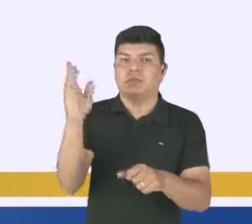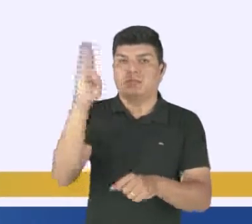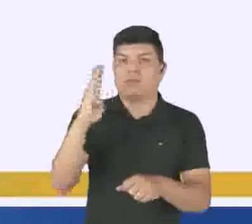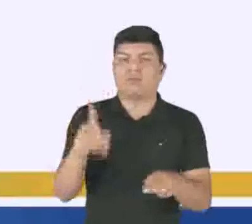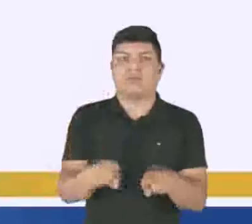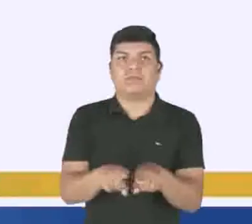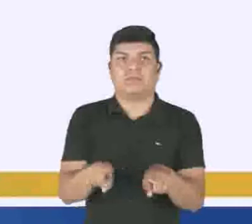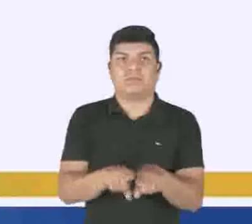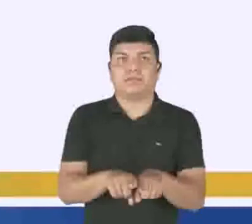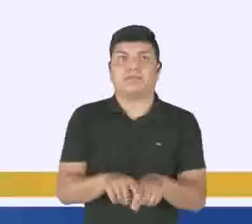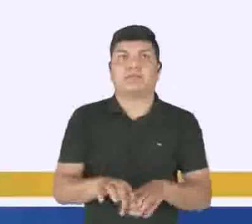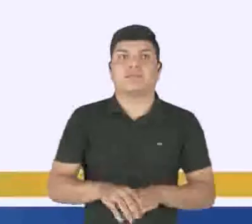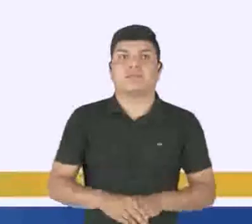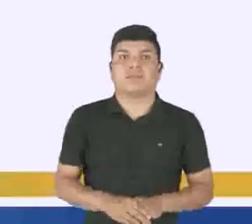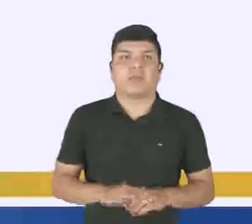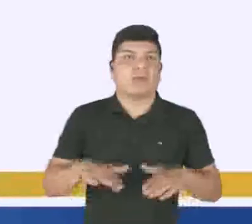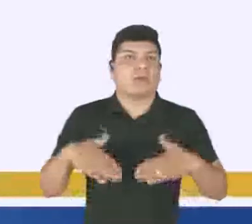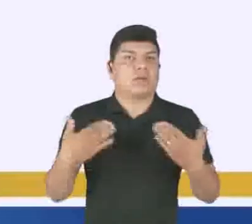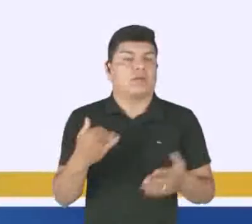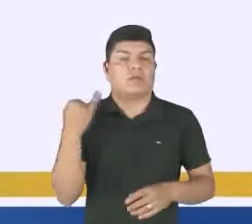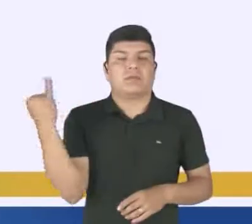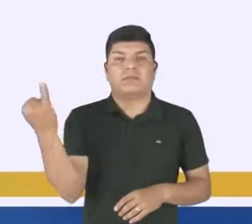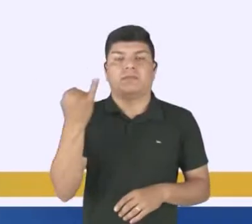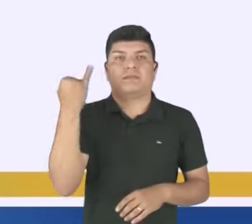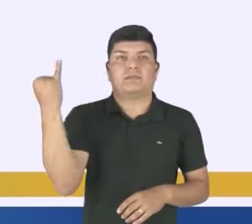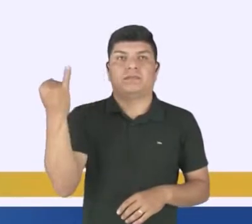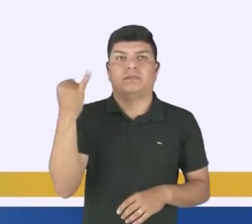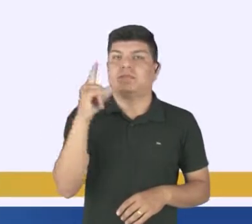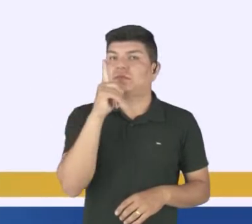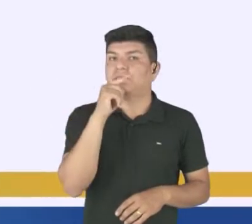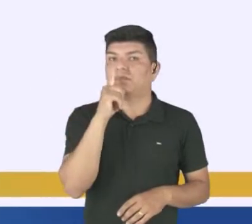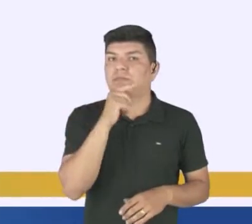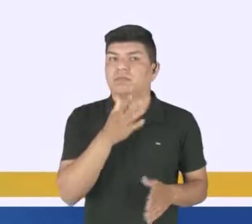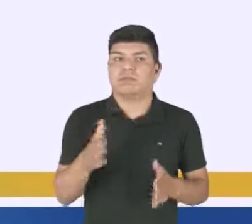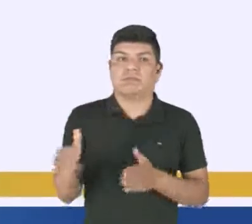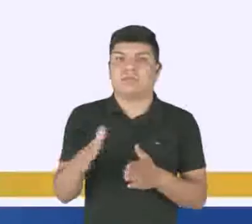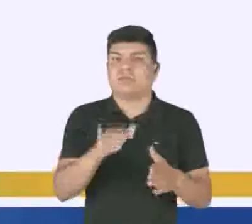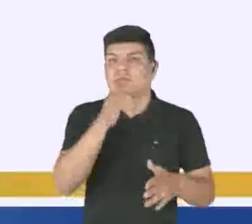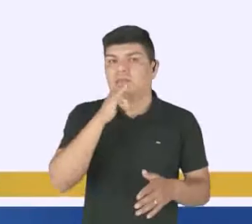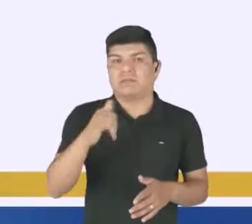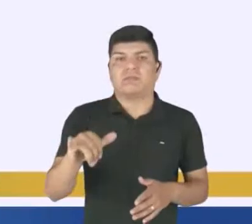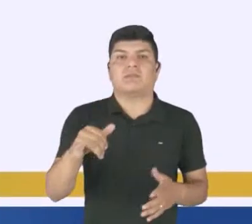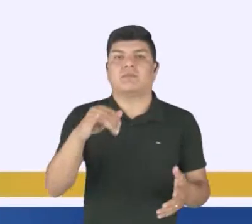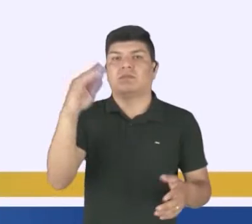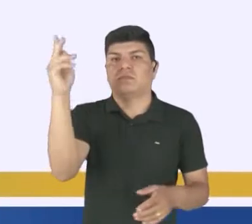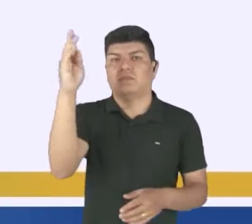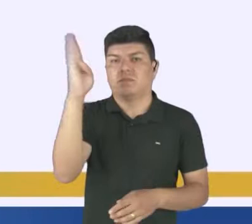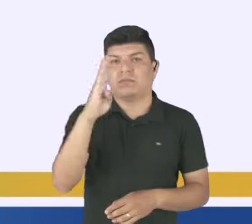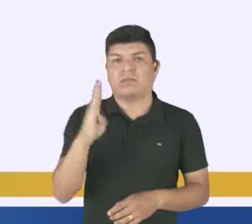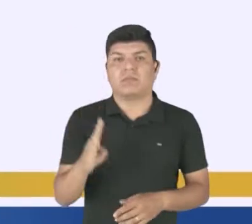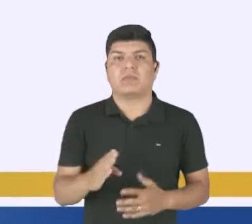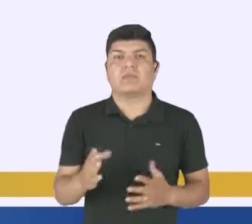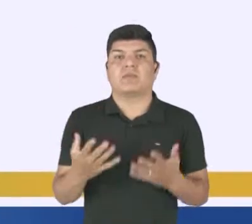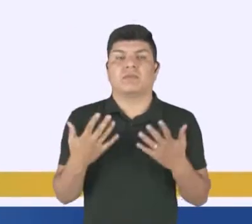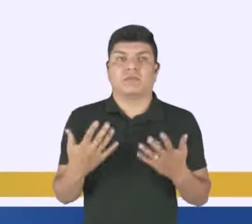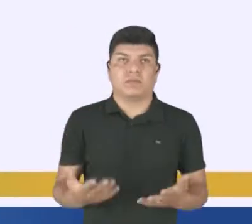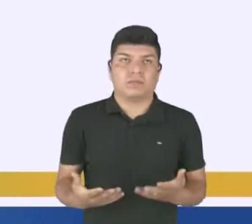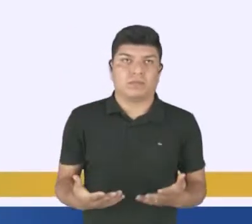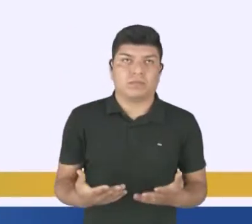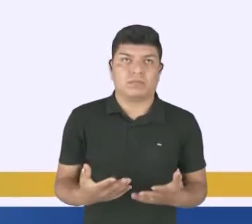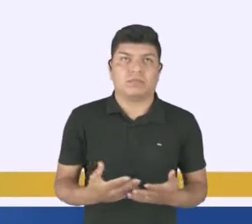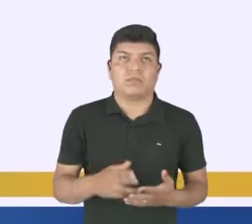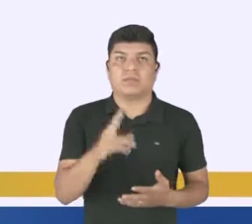território. E aí, qual a importância dessas águas como fonte energética no Brasil? Uma